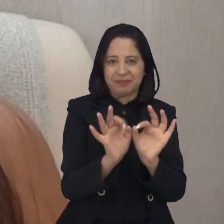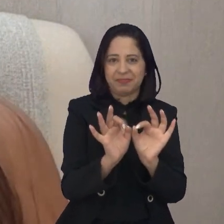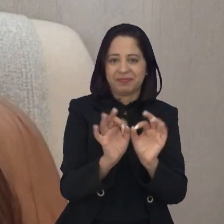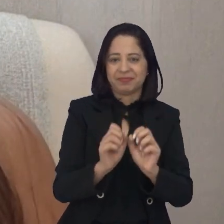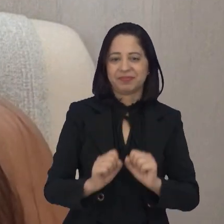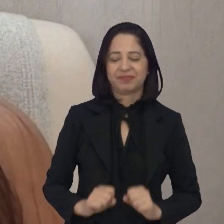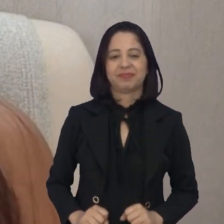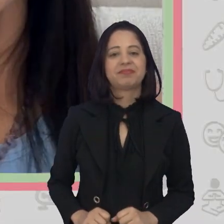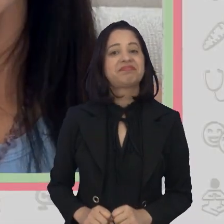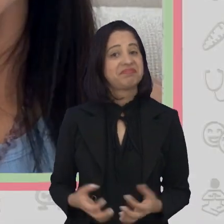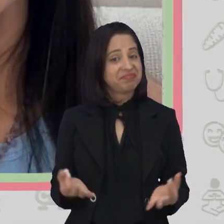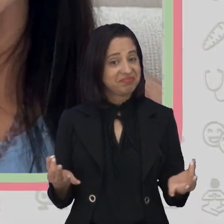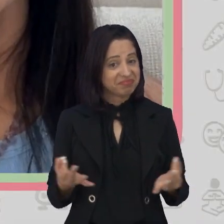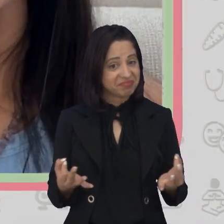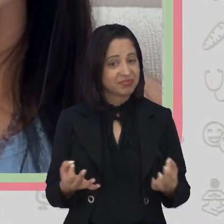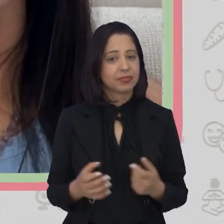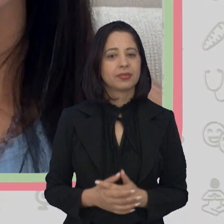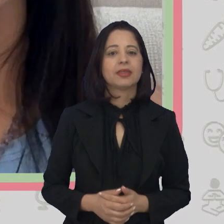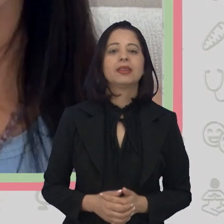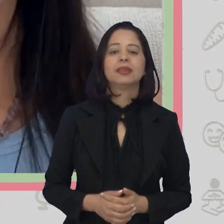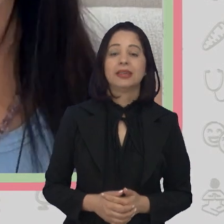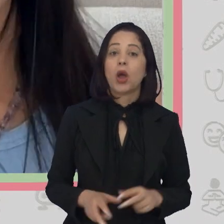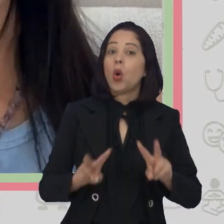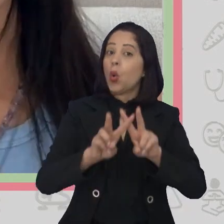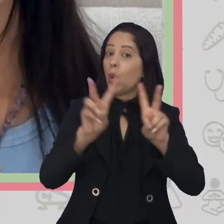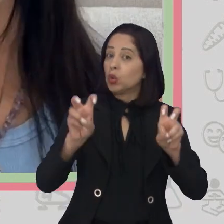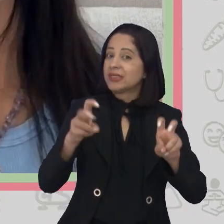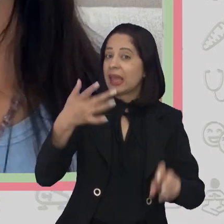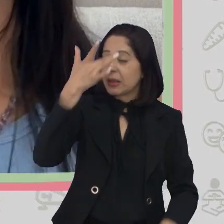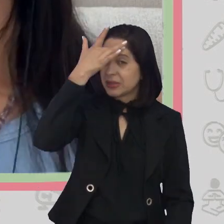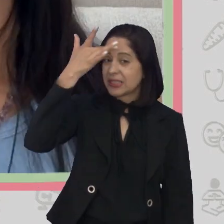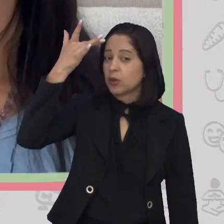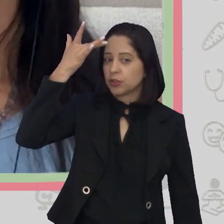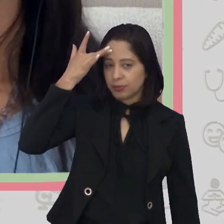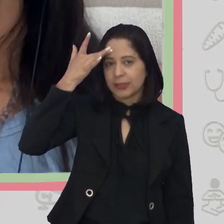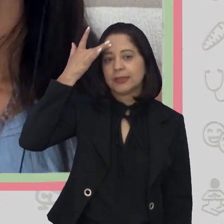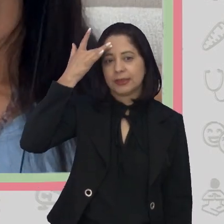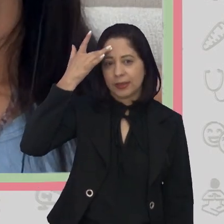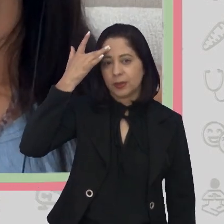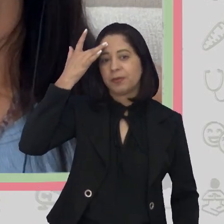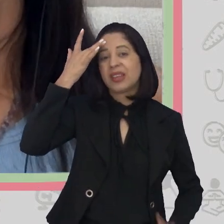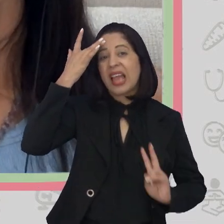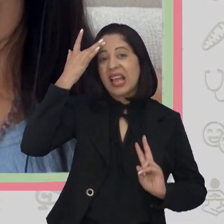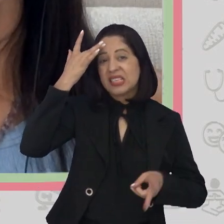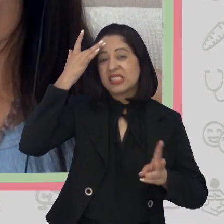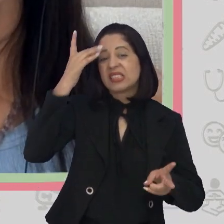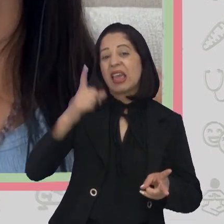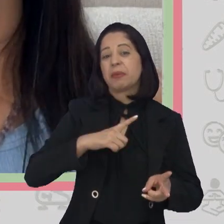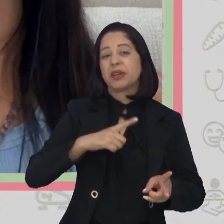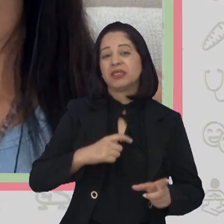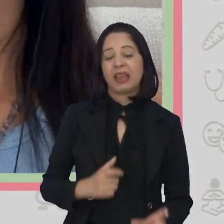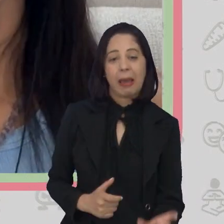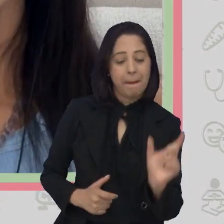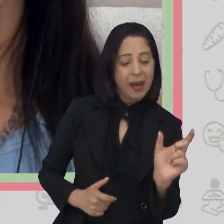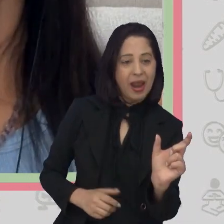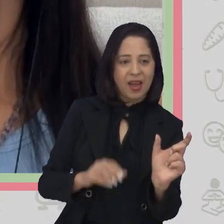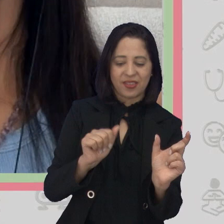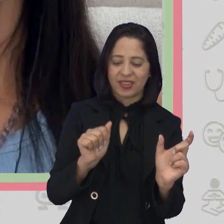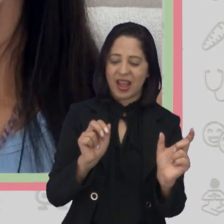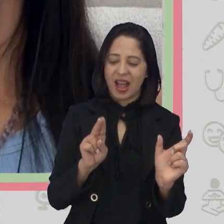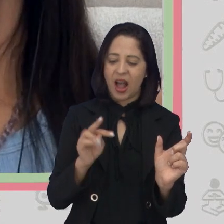estímulo. Perfeito. E quando o assunto é saúde mental, sempre aparece aquela palavra,